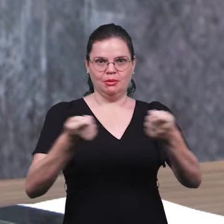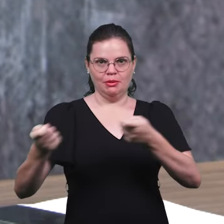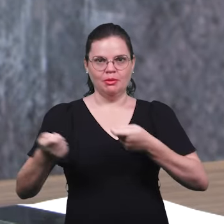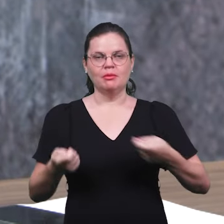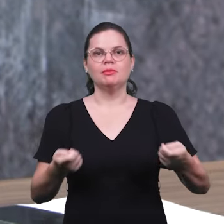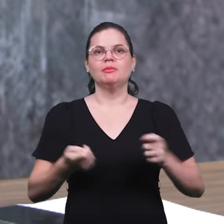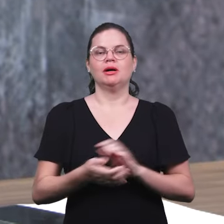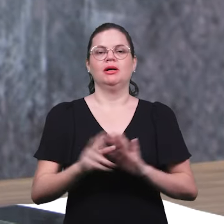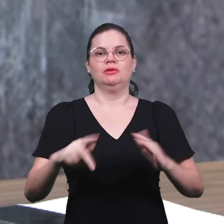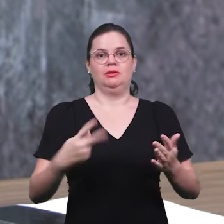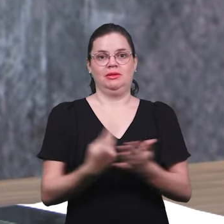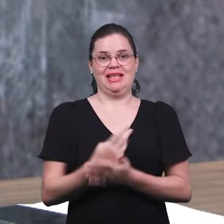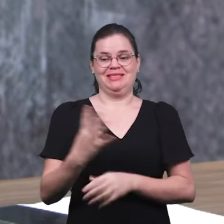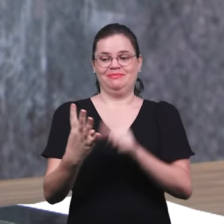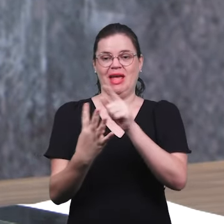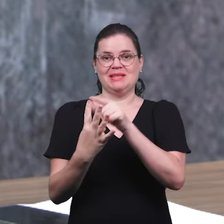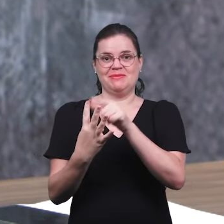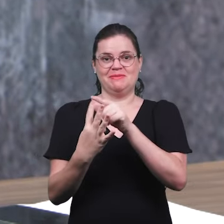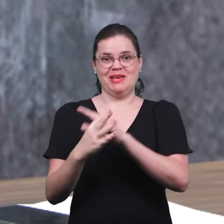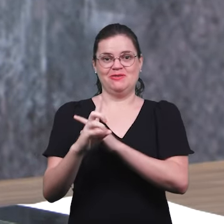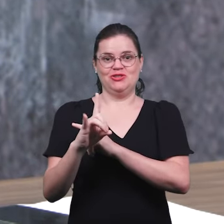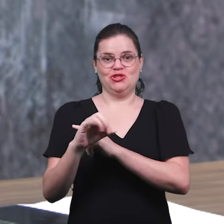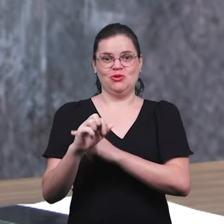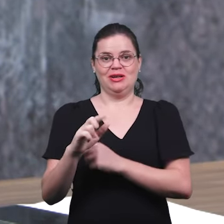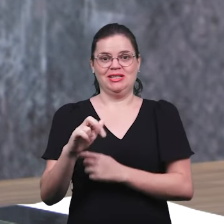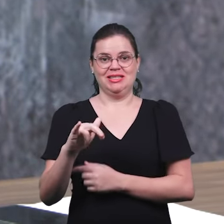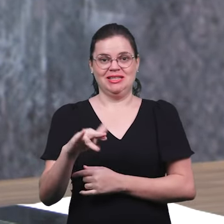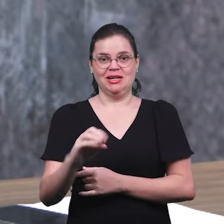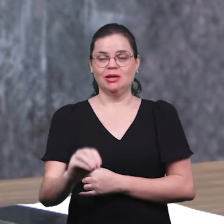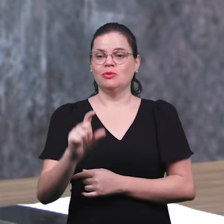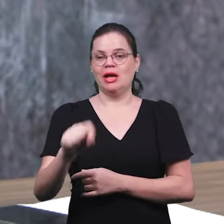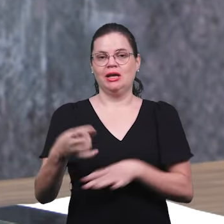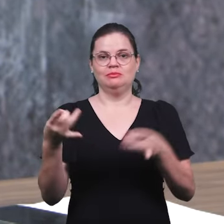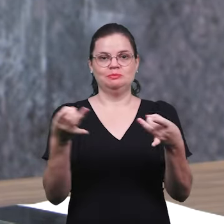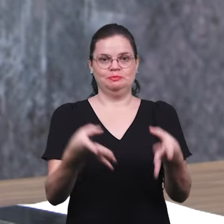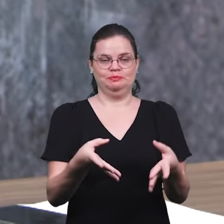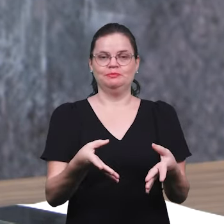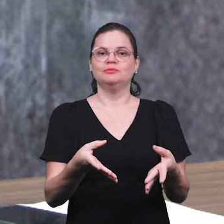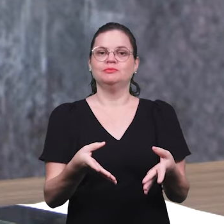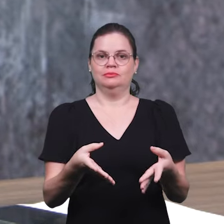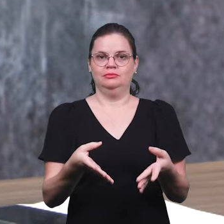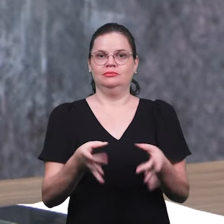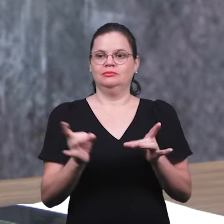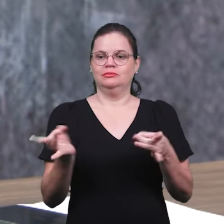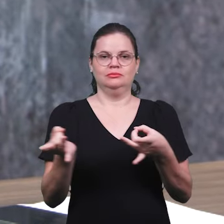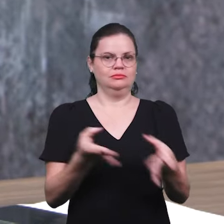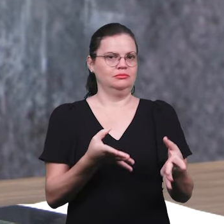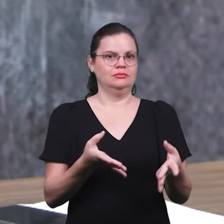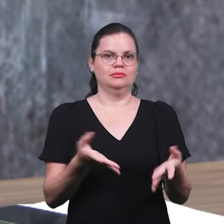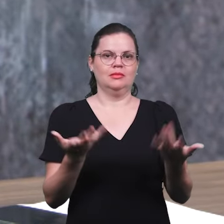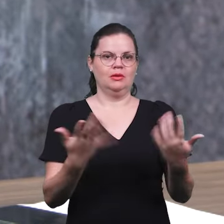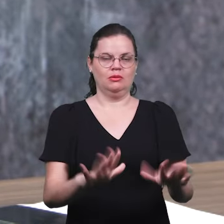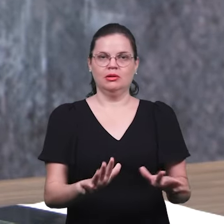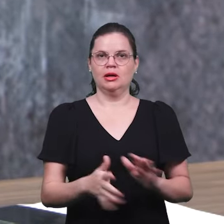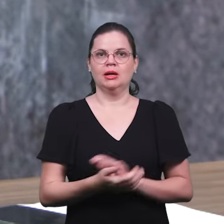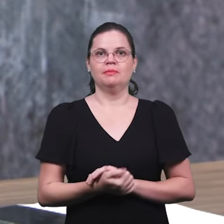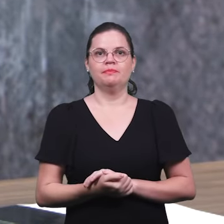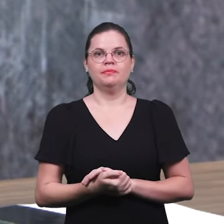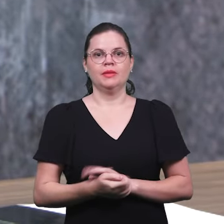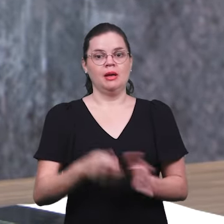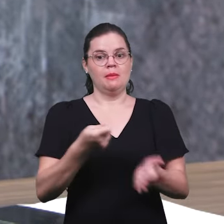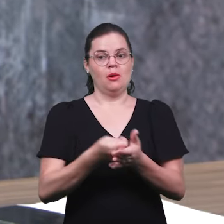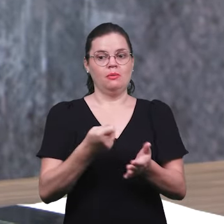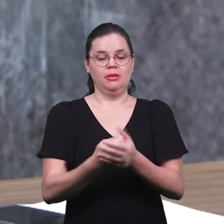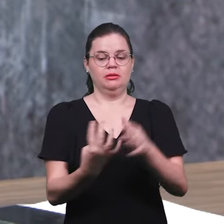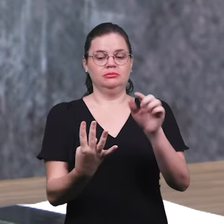ele renuncia, um fato inédito e até hoje não repetido na história. Ele abre mão do poder, ele obriga, né, o